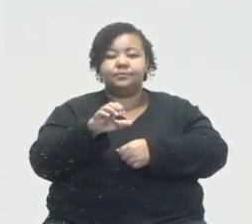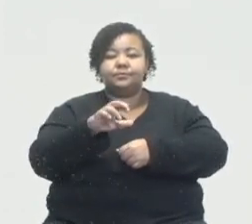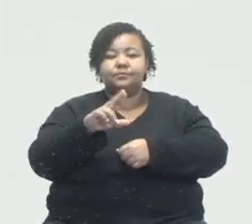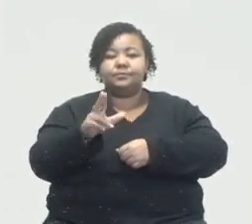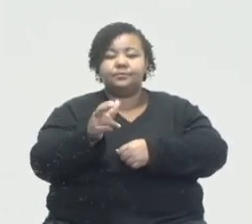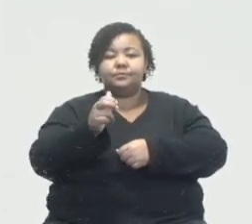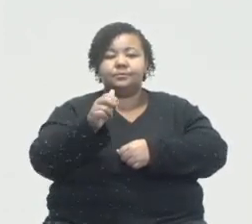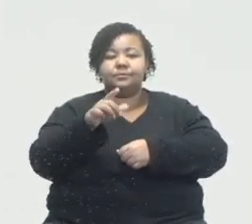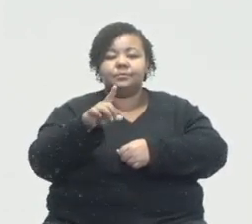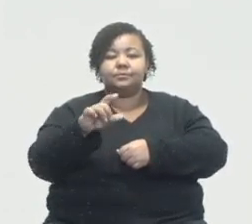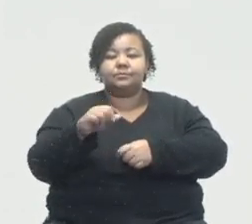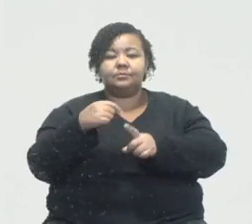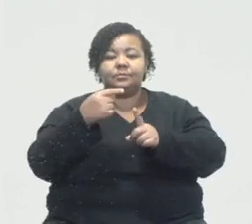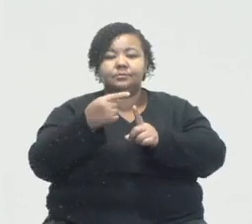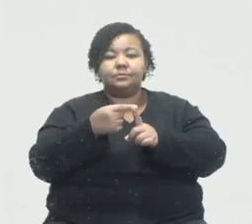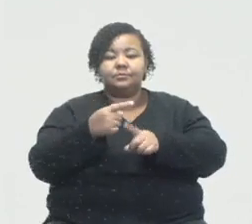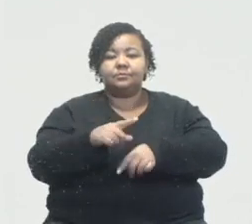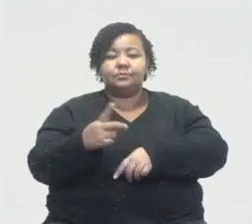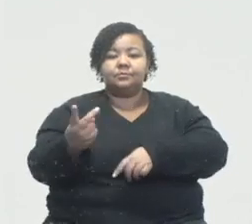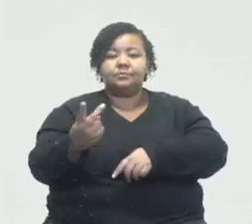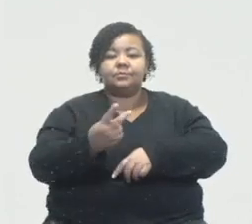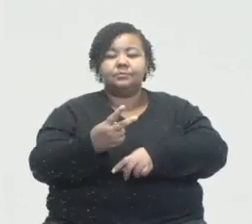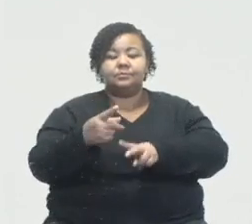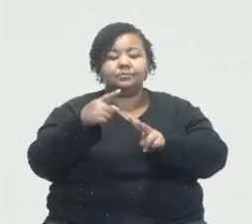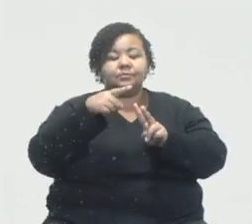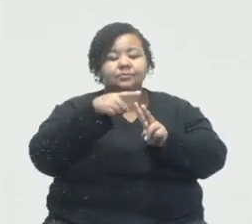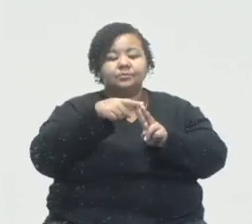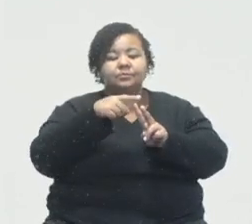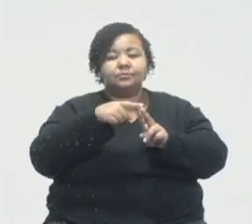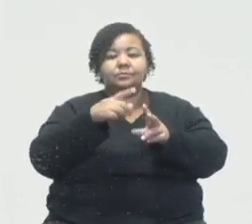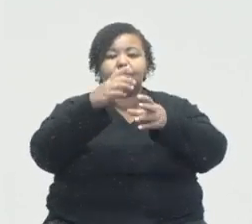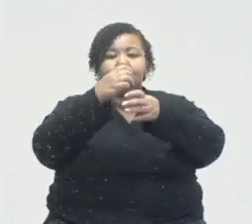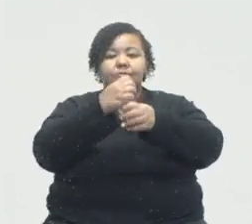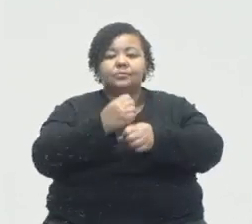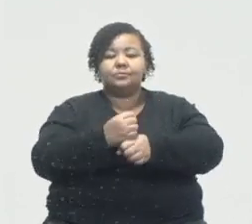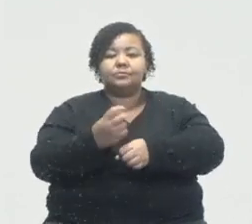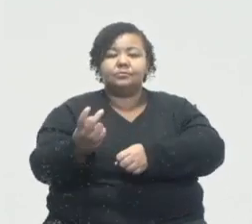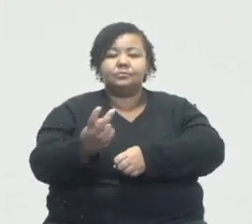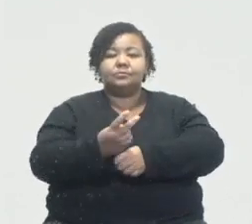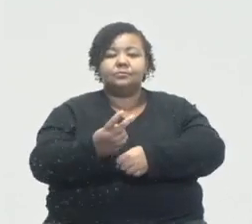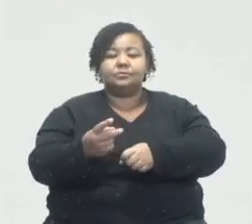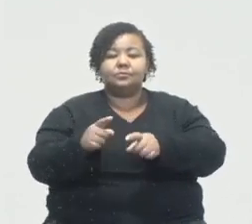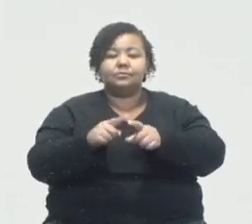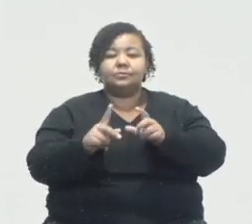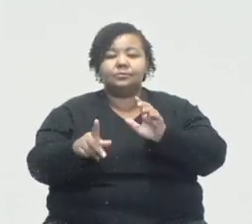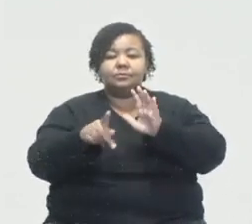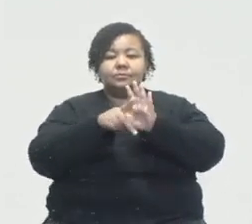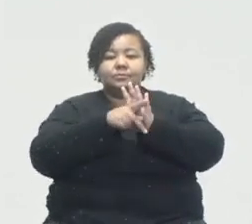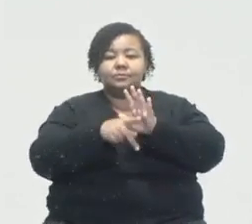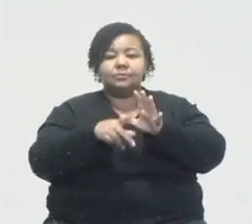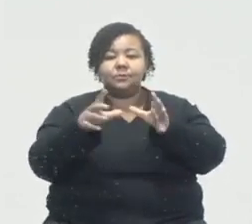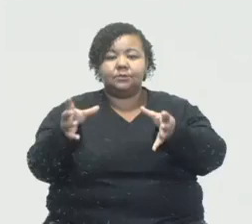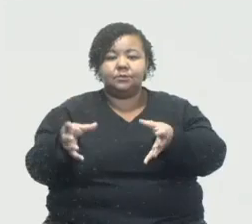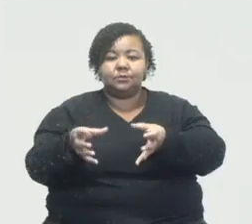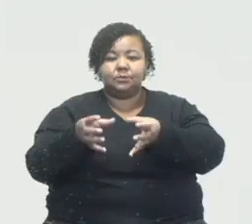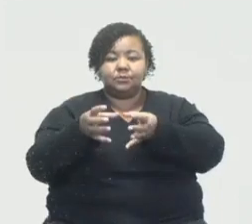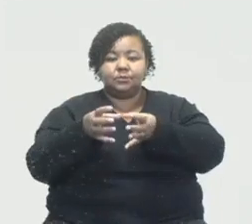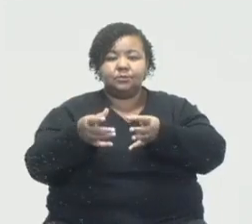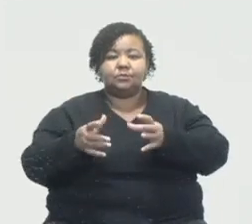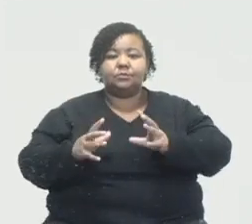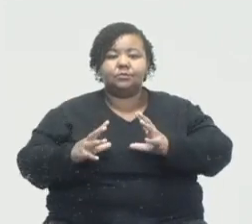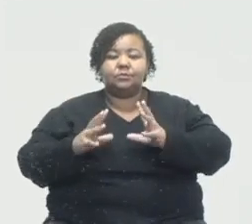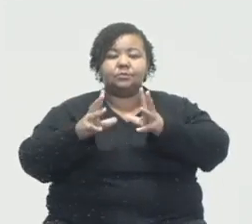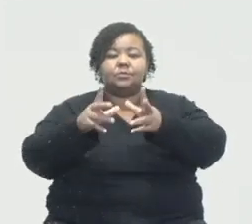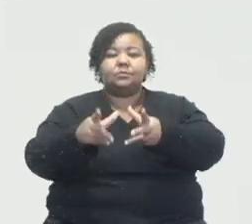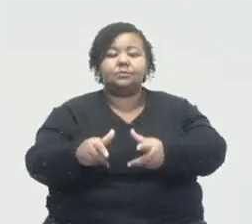porque ou temos os 2 vetores, a soma dos elementos também pertence a esse conjunto. Temos também que para todo